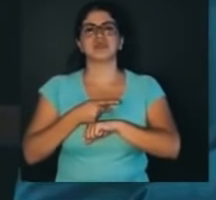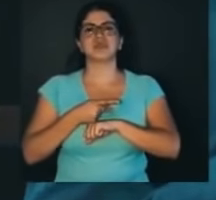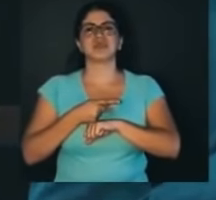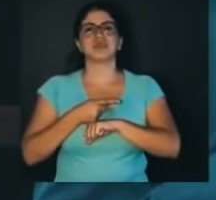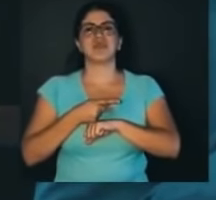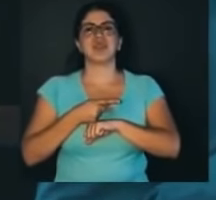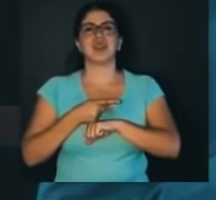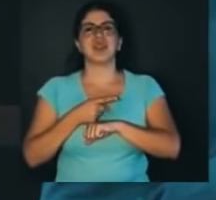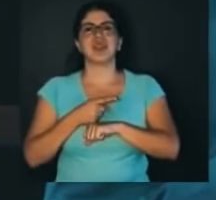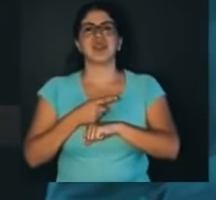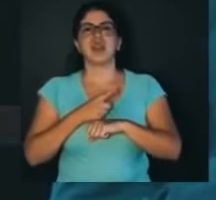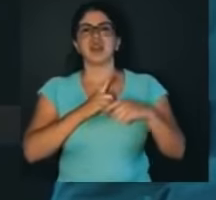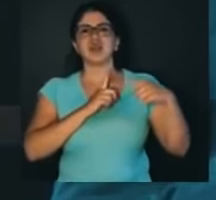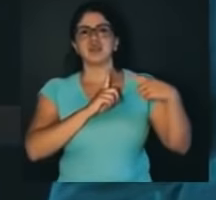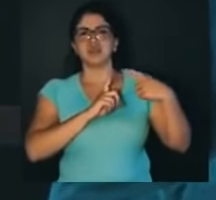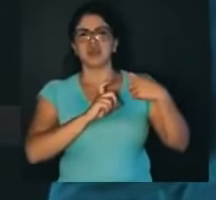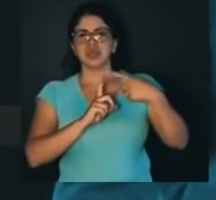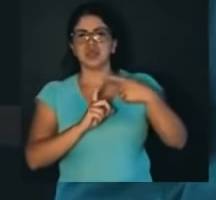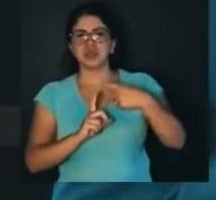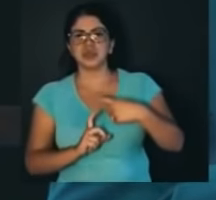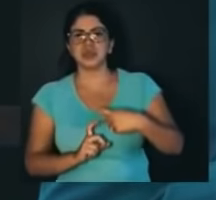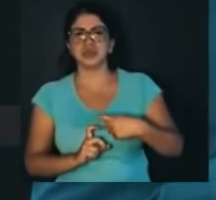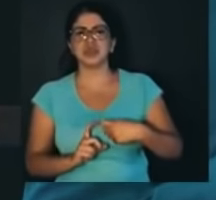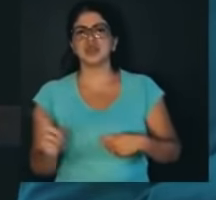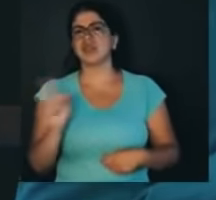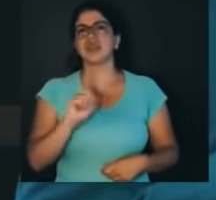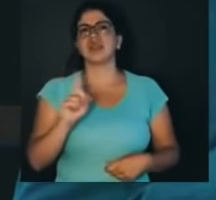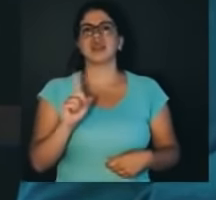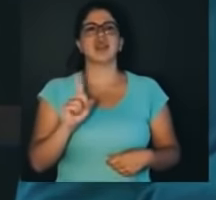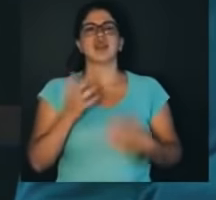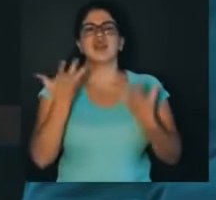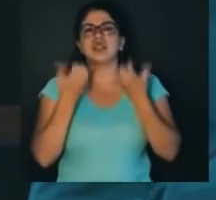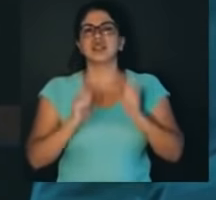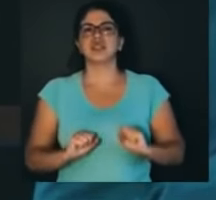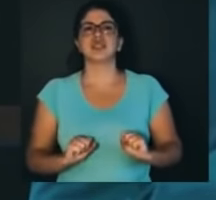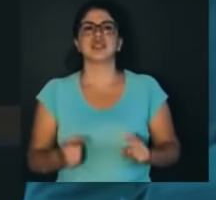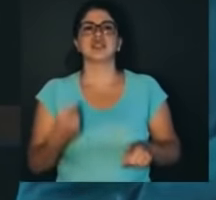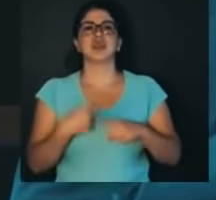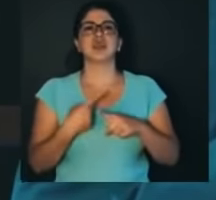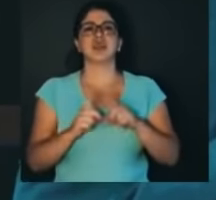Porque depois do abuso psicológico vem o abuso físico. E se você